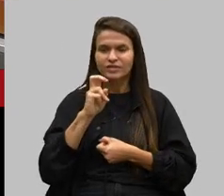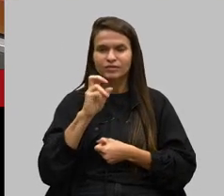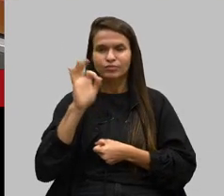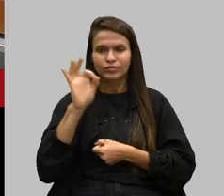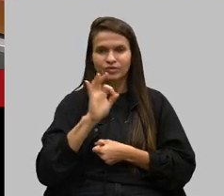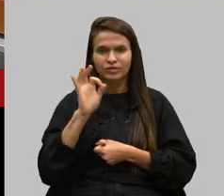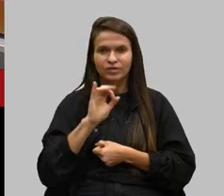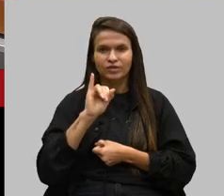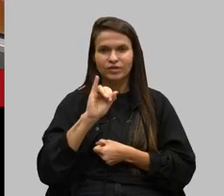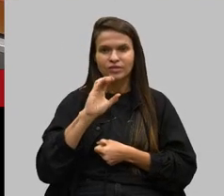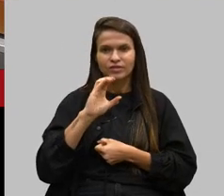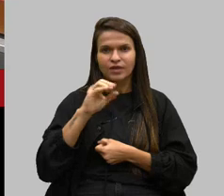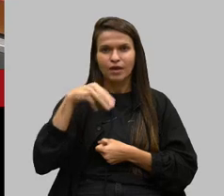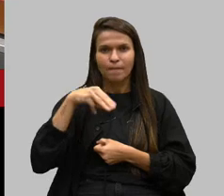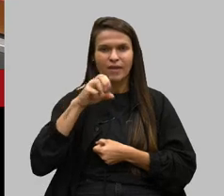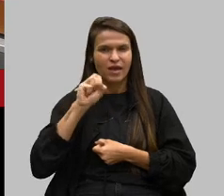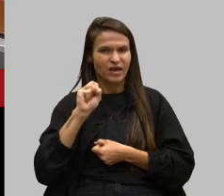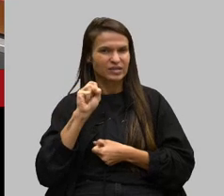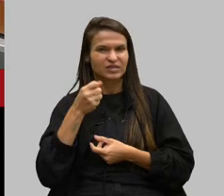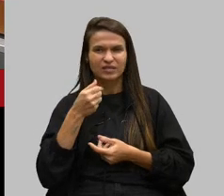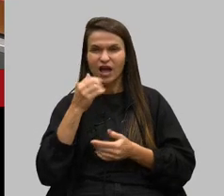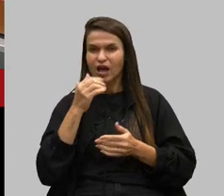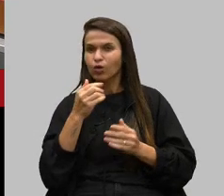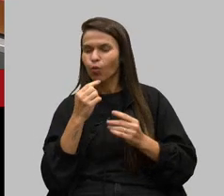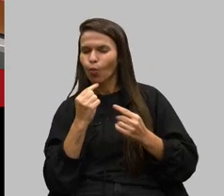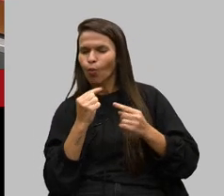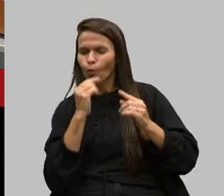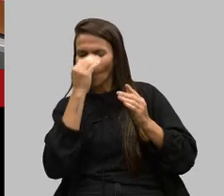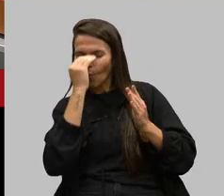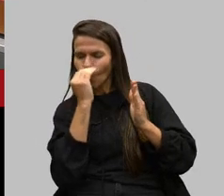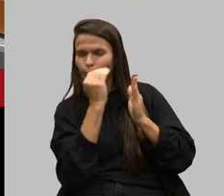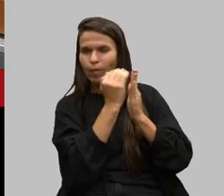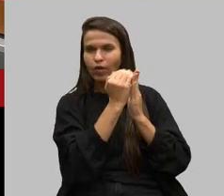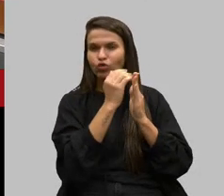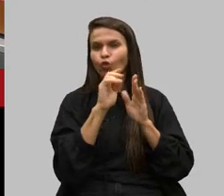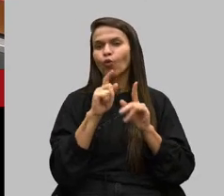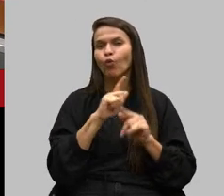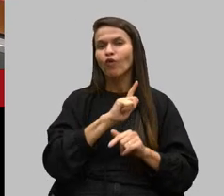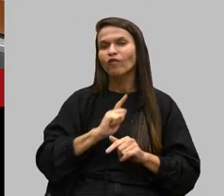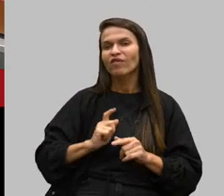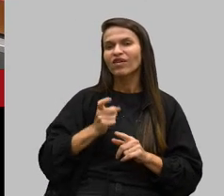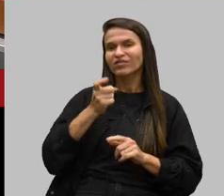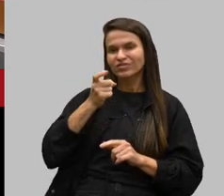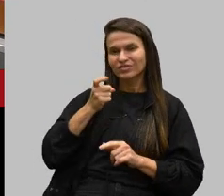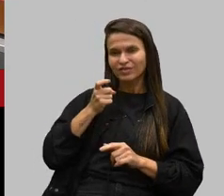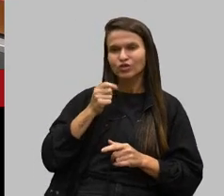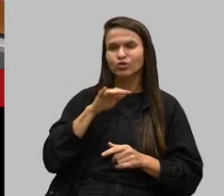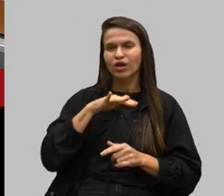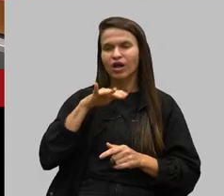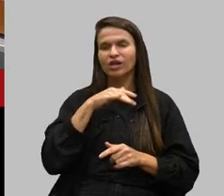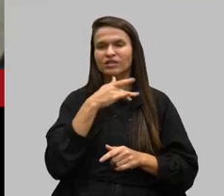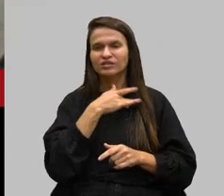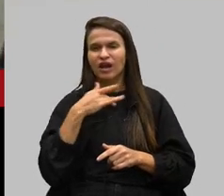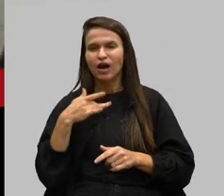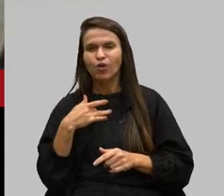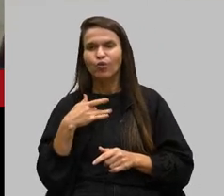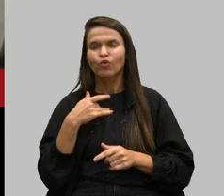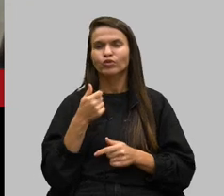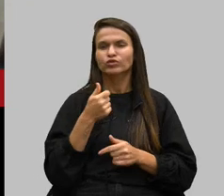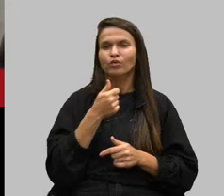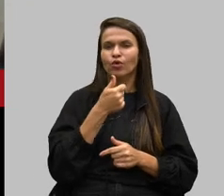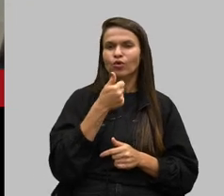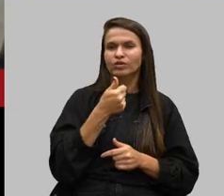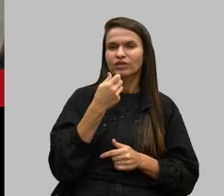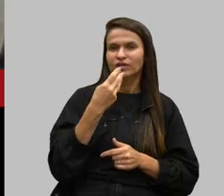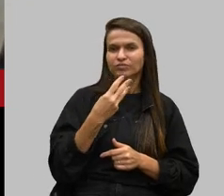isso não era cumprido pelo governo anterior os recursos dos hospitais da Saúde o 13 o atraso do